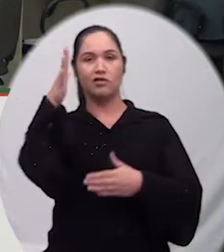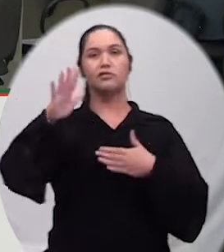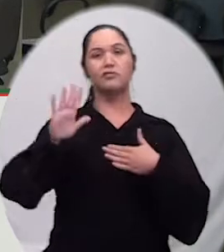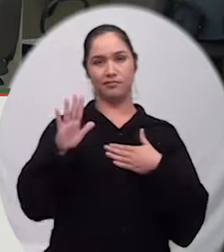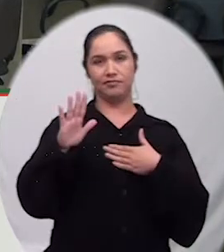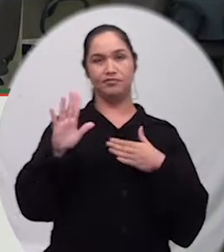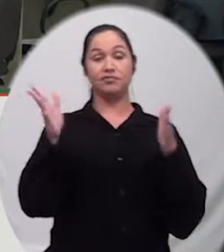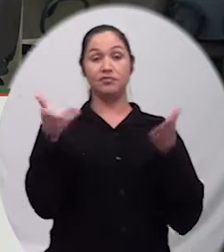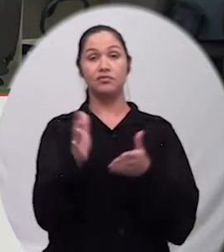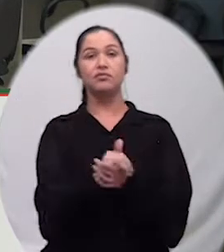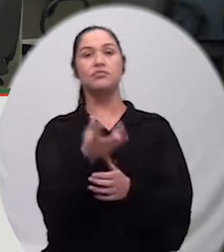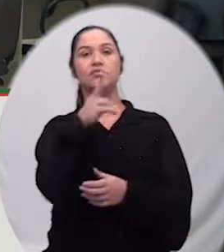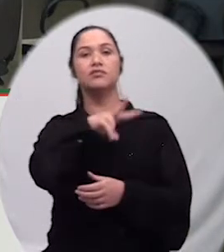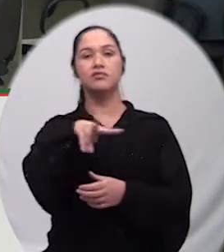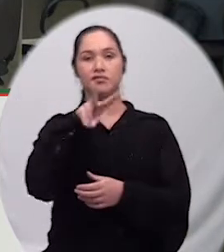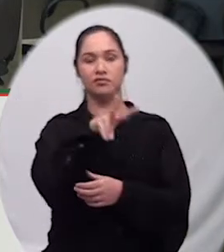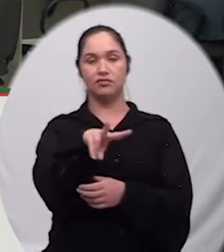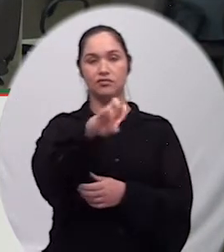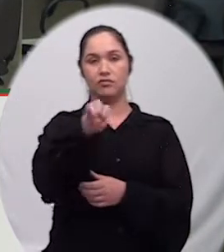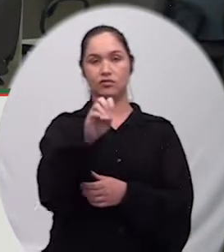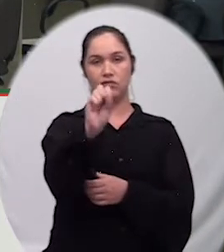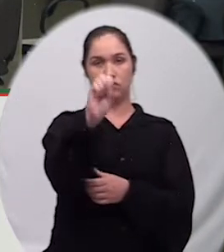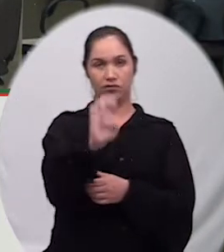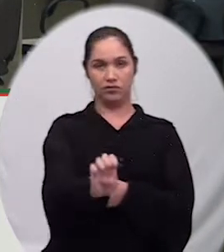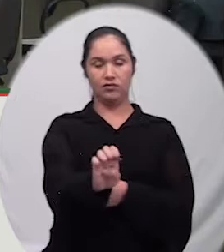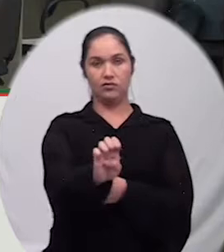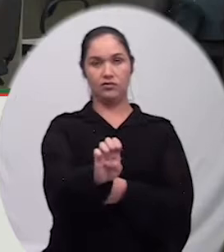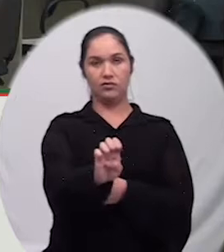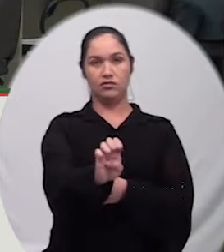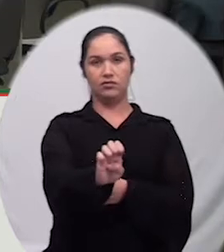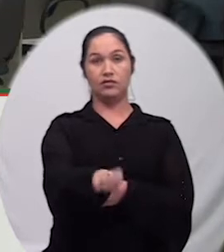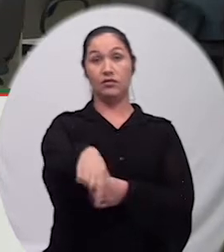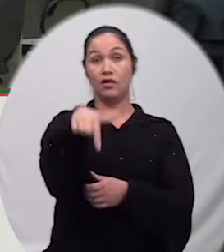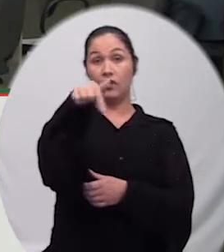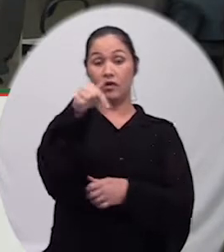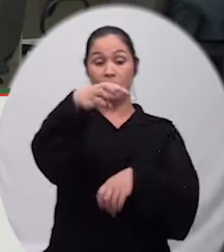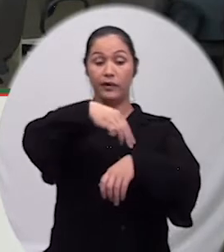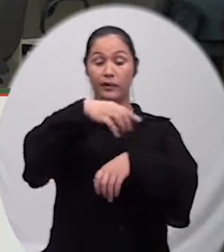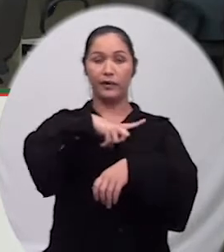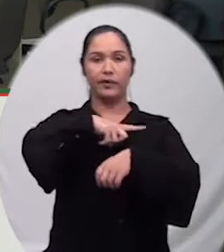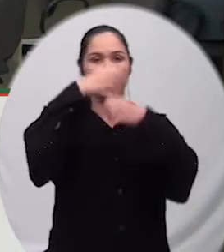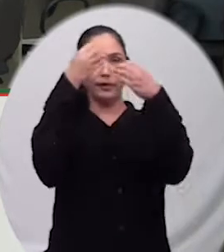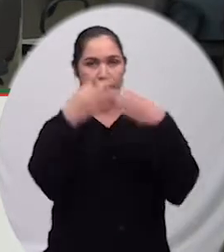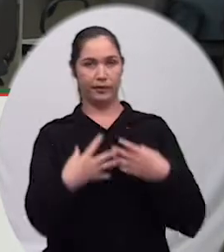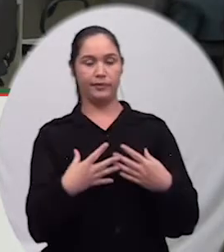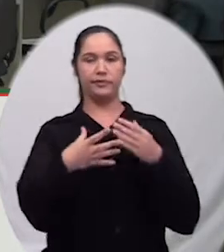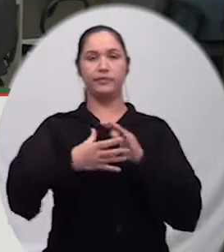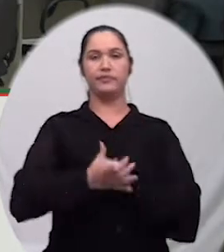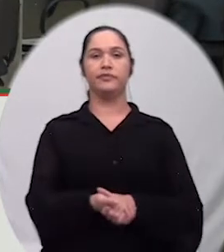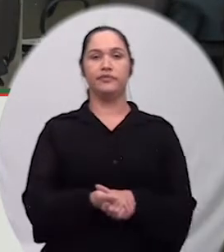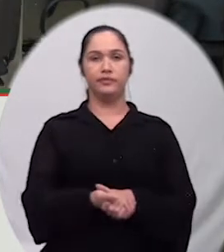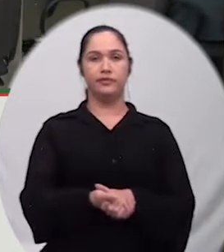Com a palavra, vereador José Paulo Ferrarese, Vossa Excelência dispõe de 7 minutos.